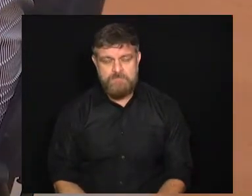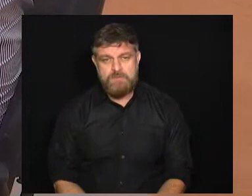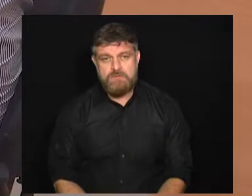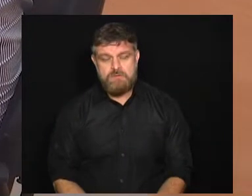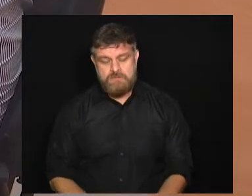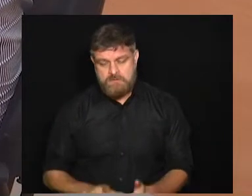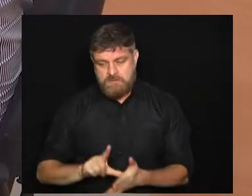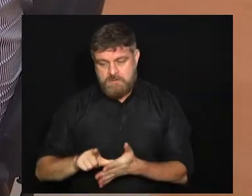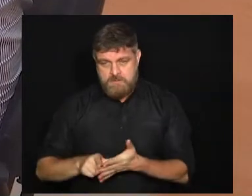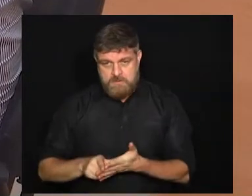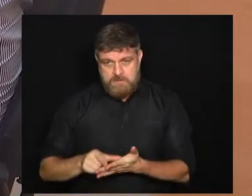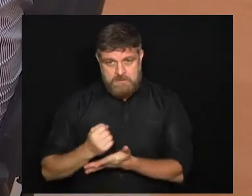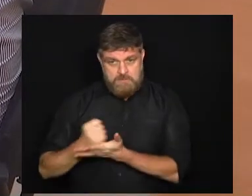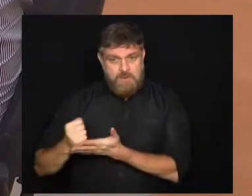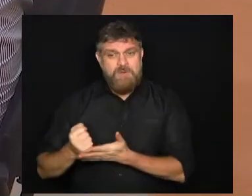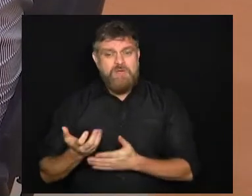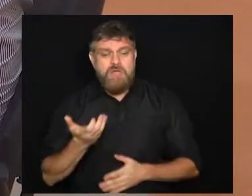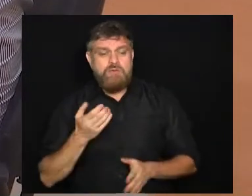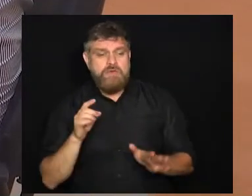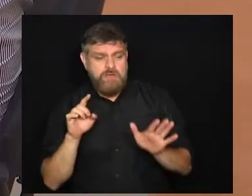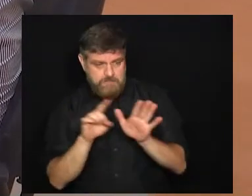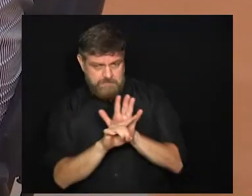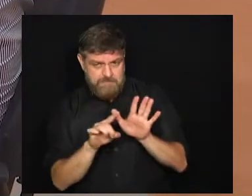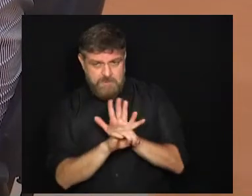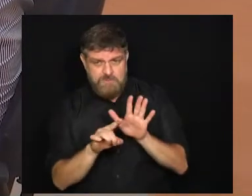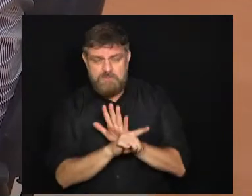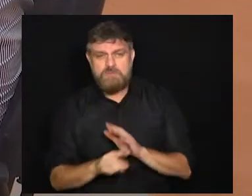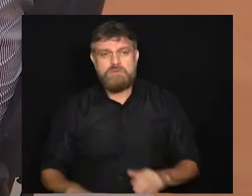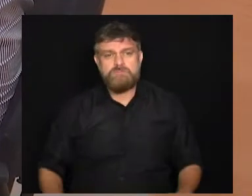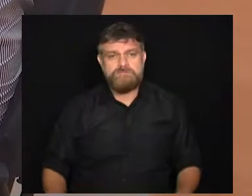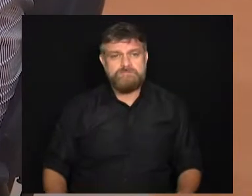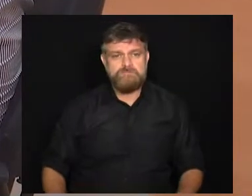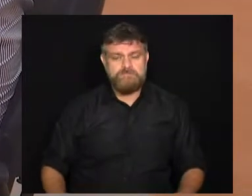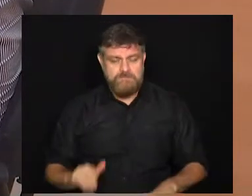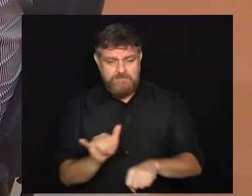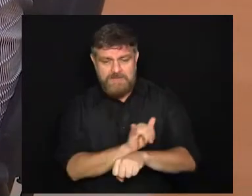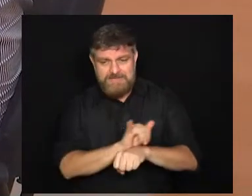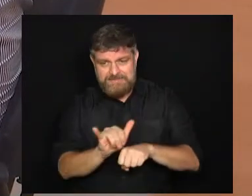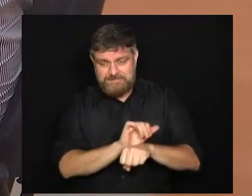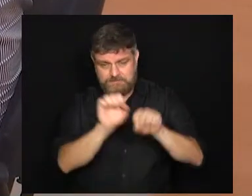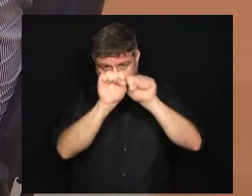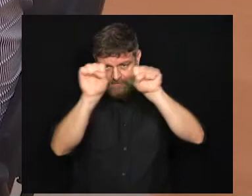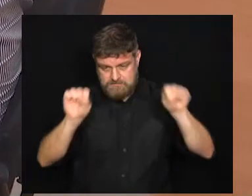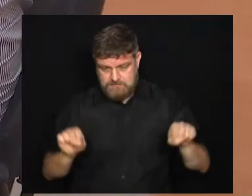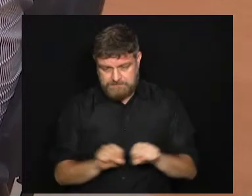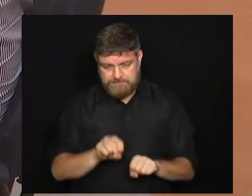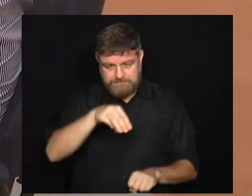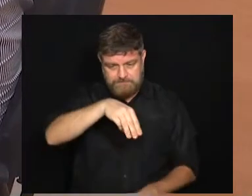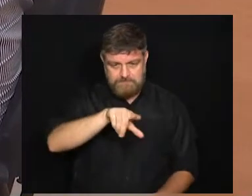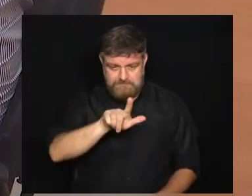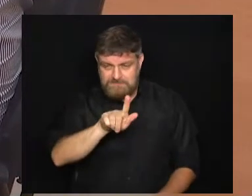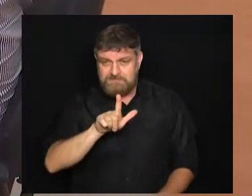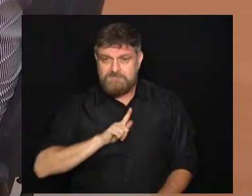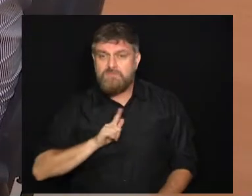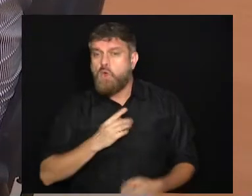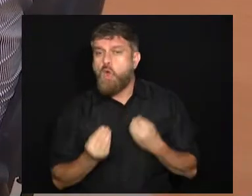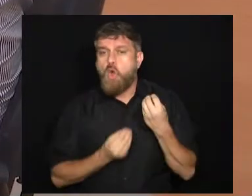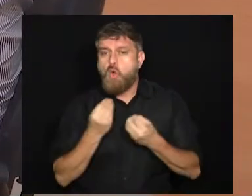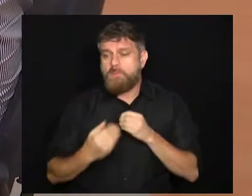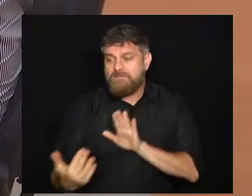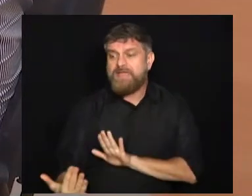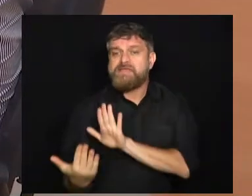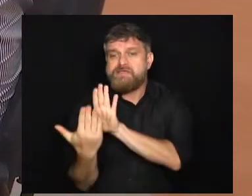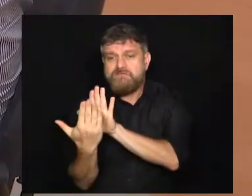quero ouvir do senhor a respeito das medidas que a Rede Mário Gatti está assumindo para enfrentar a